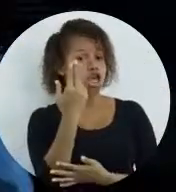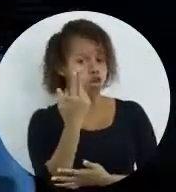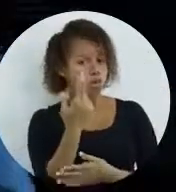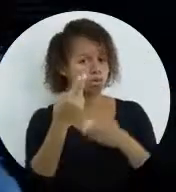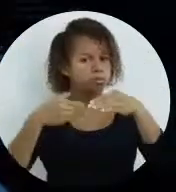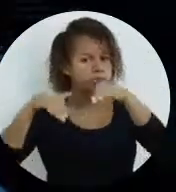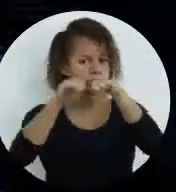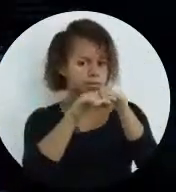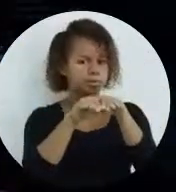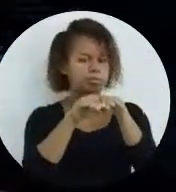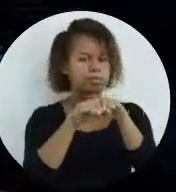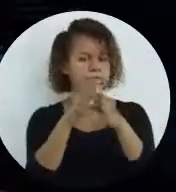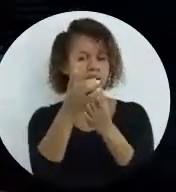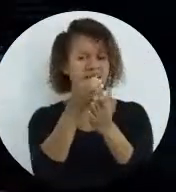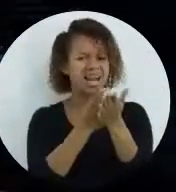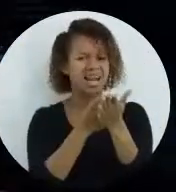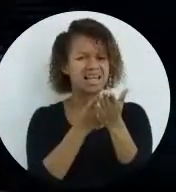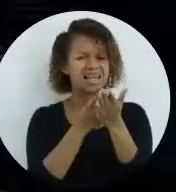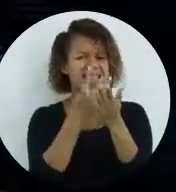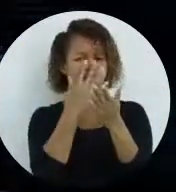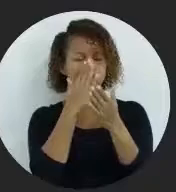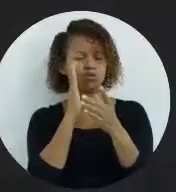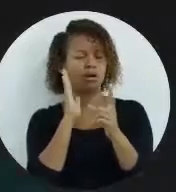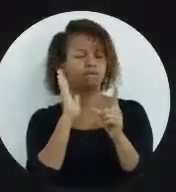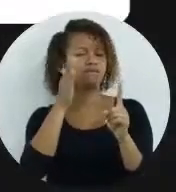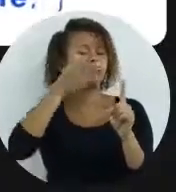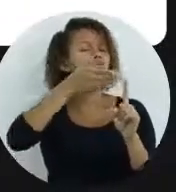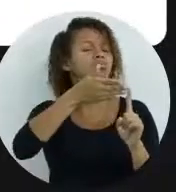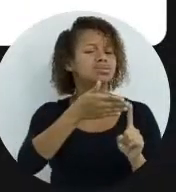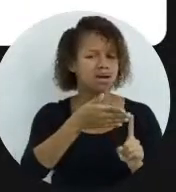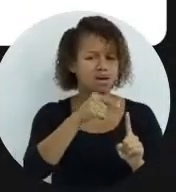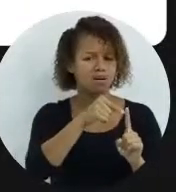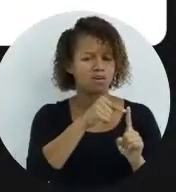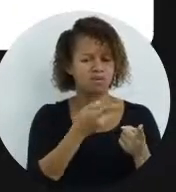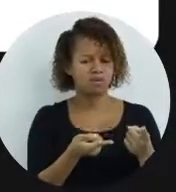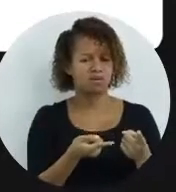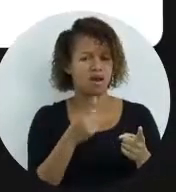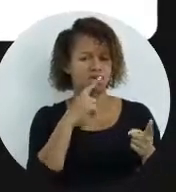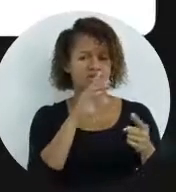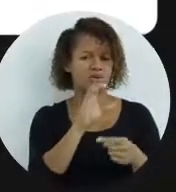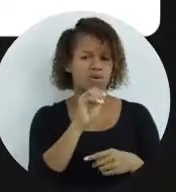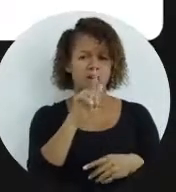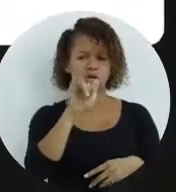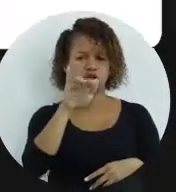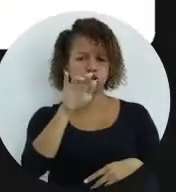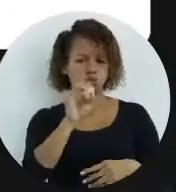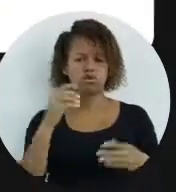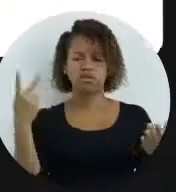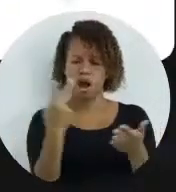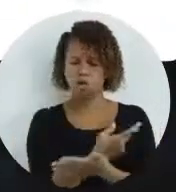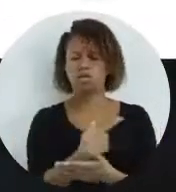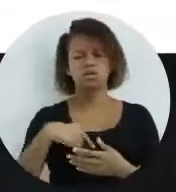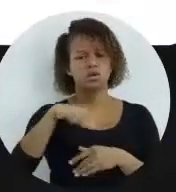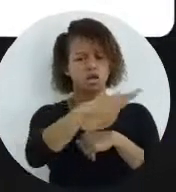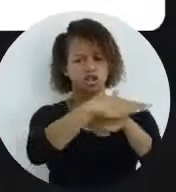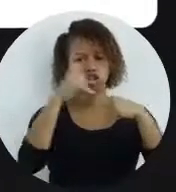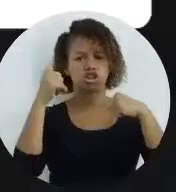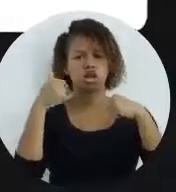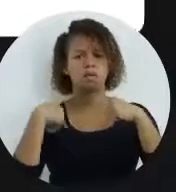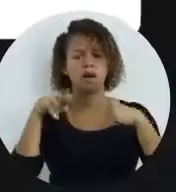igual, e aí você tem uma declaração de uma função. Essa função é um código que vai acontecer quando a gente